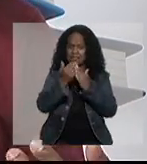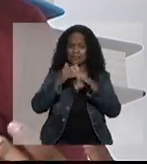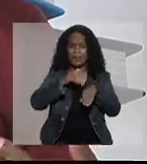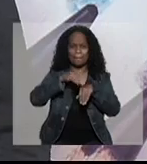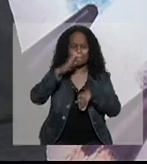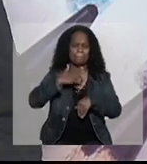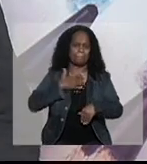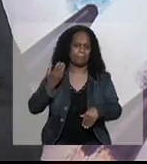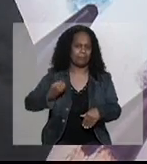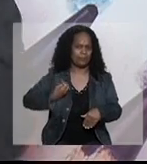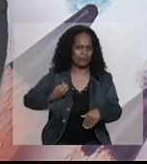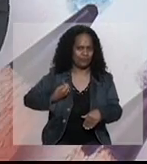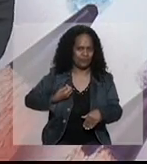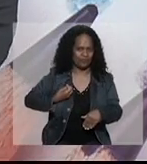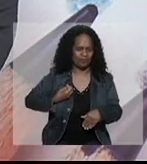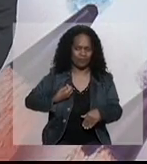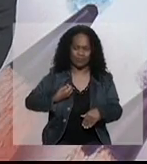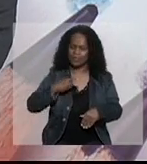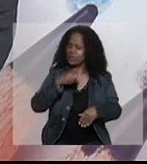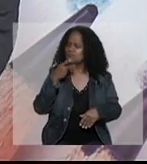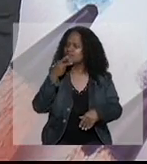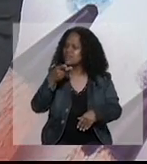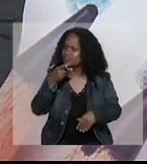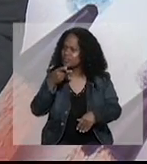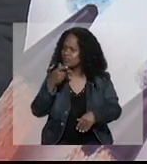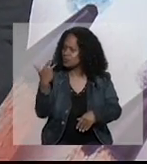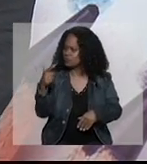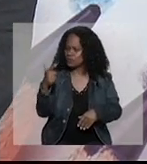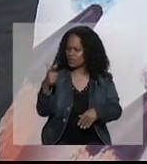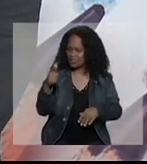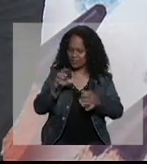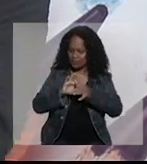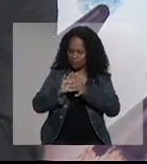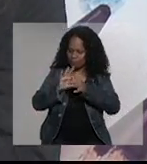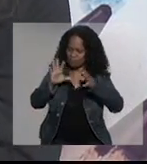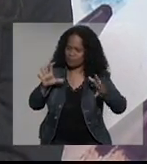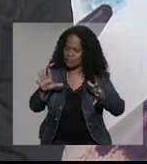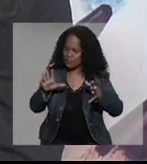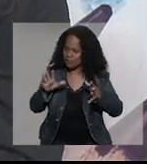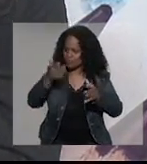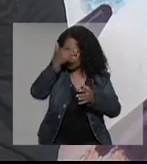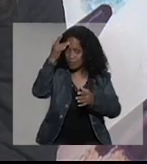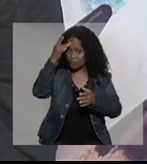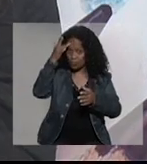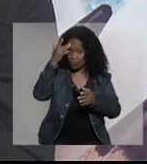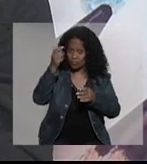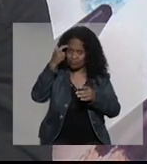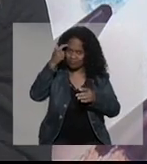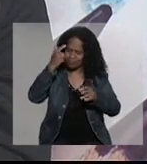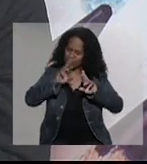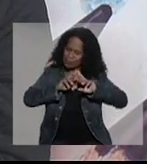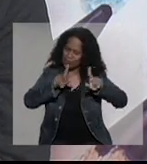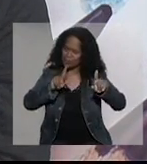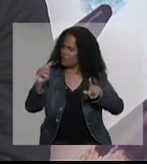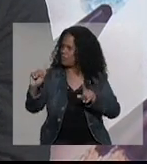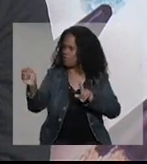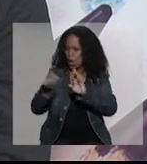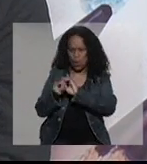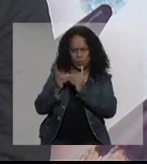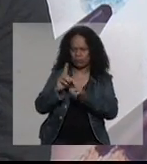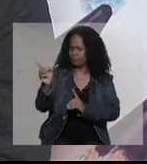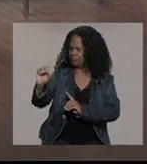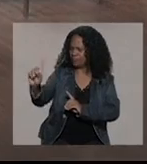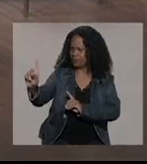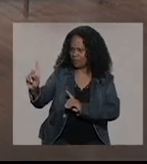daquela pessoa. E isso que ele está falando, vê se eu estou entendendo certo, não quer dizer que você não vá se abrir para pessoas que pensem diferente de você. Não,